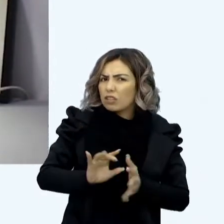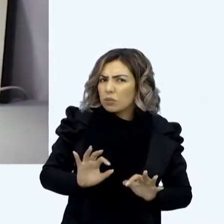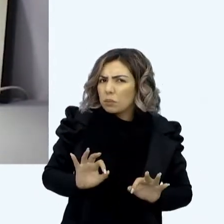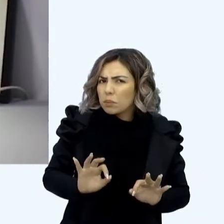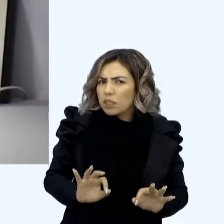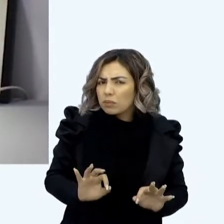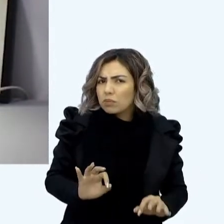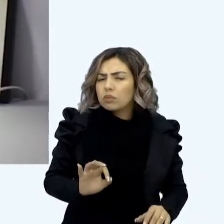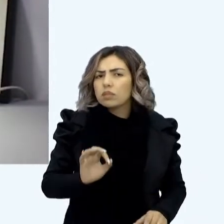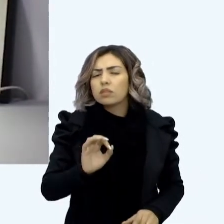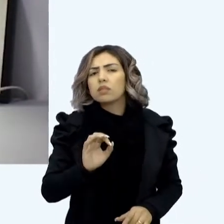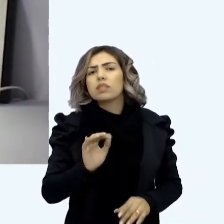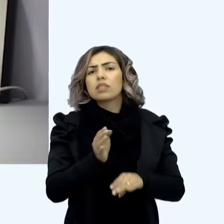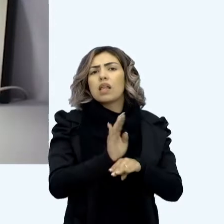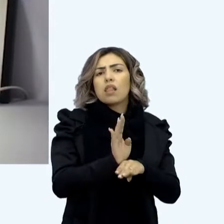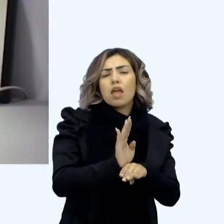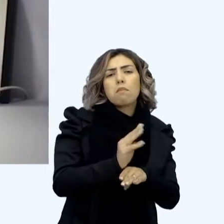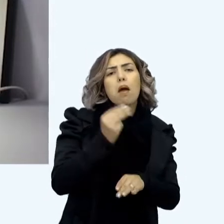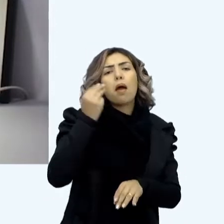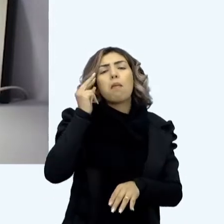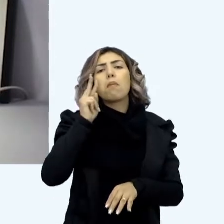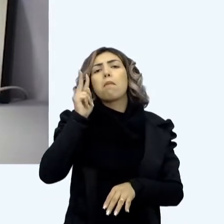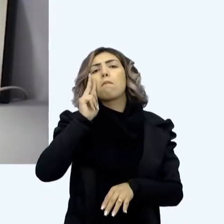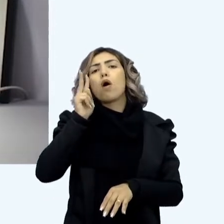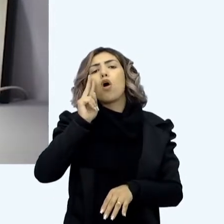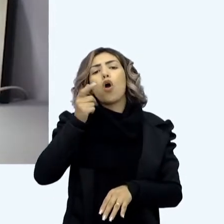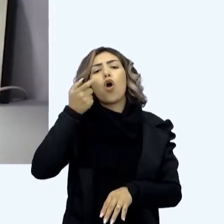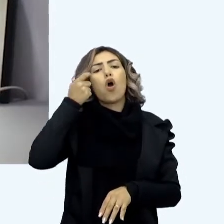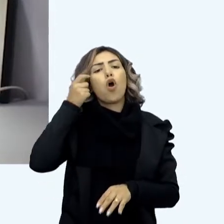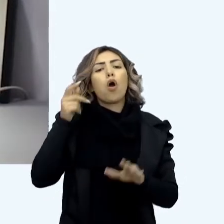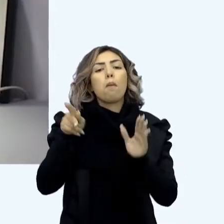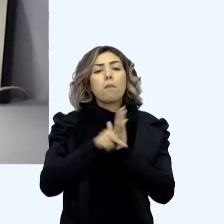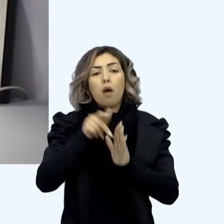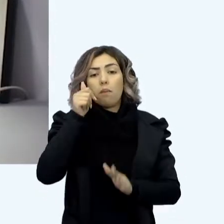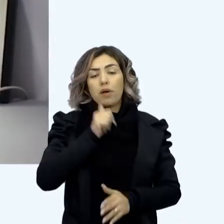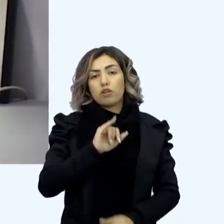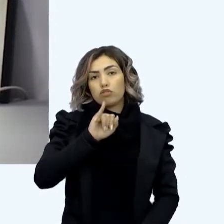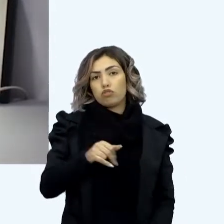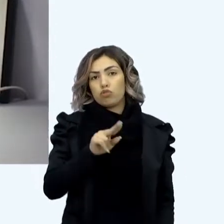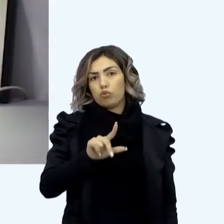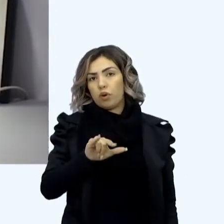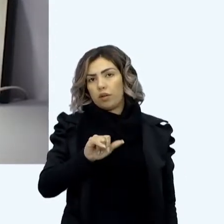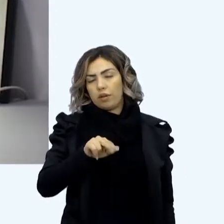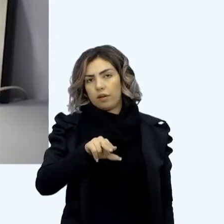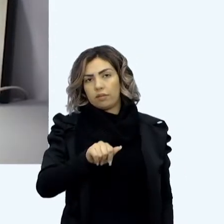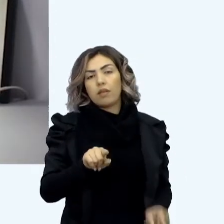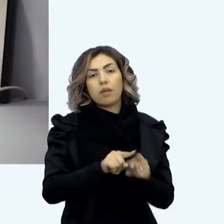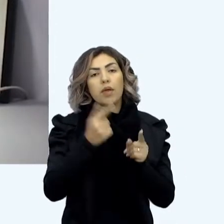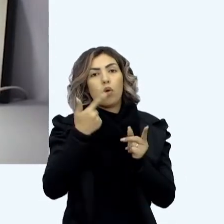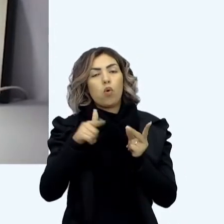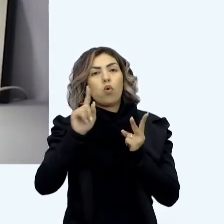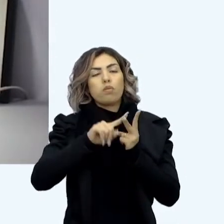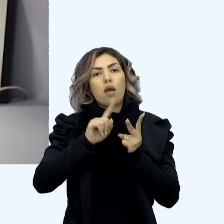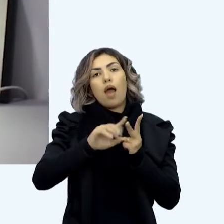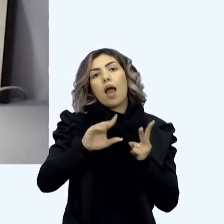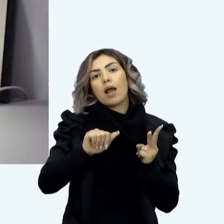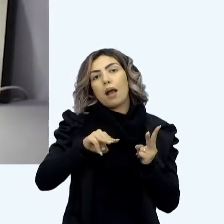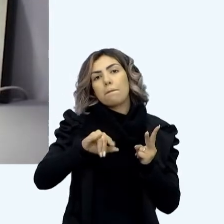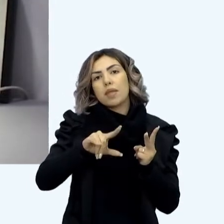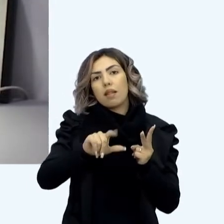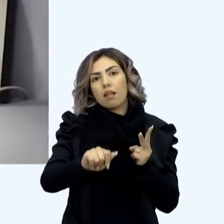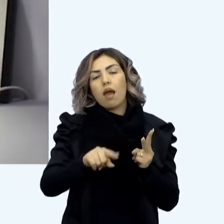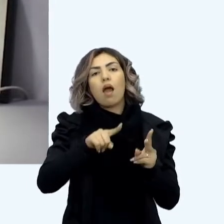Memória e Usos Públicos da História, da Juliana Mühlaer-Mager, e a dissertação da Camila Faria